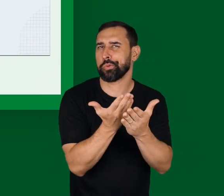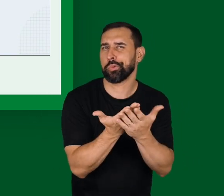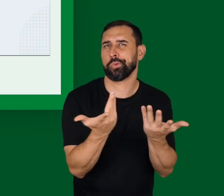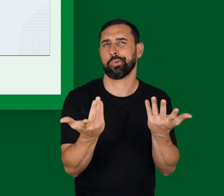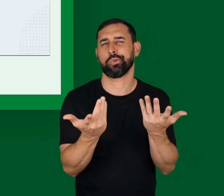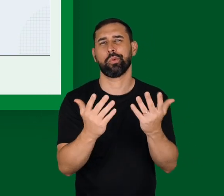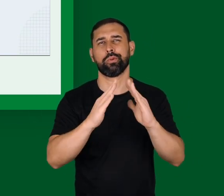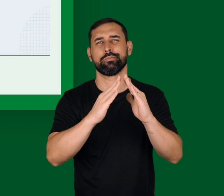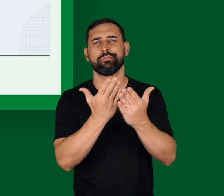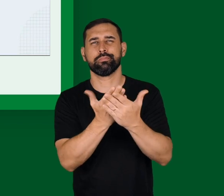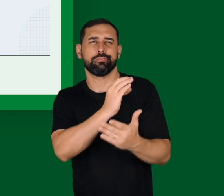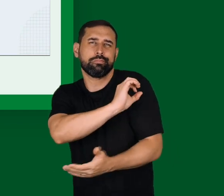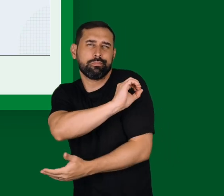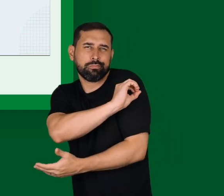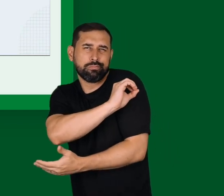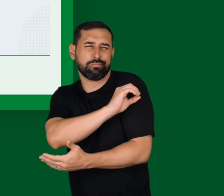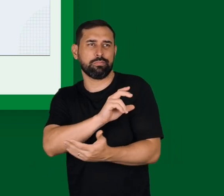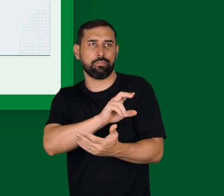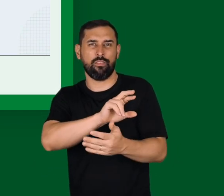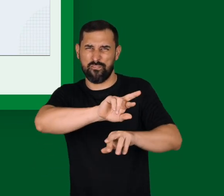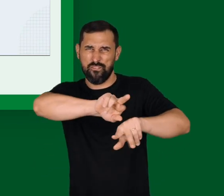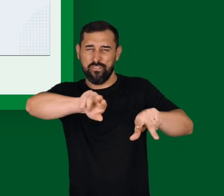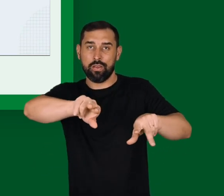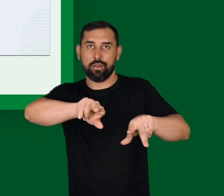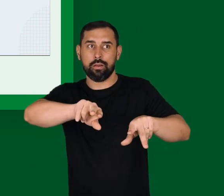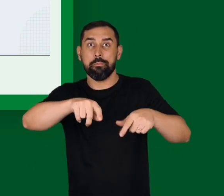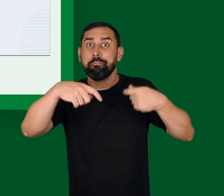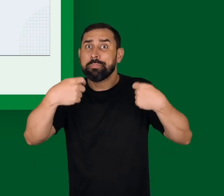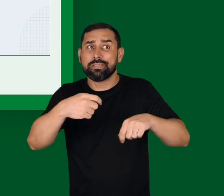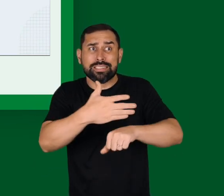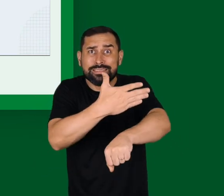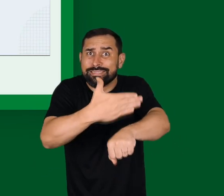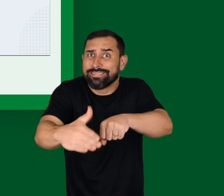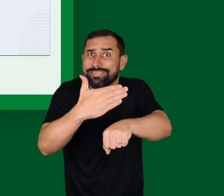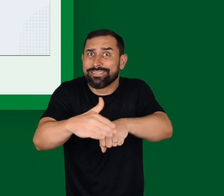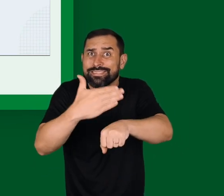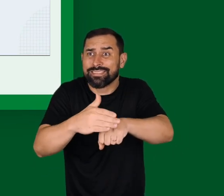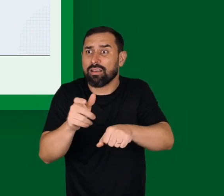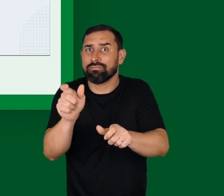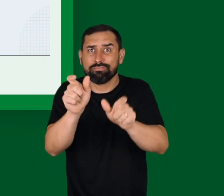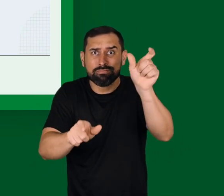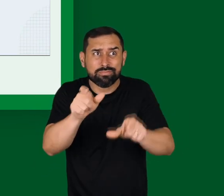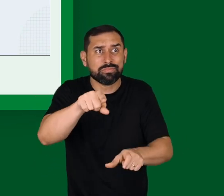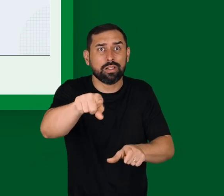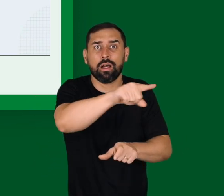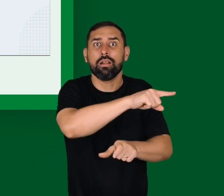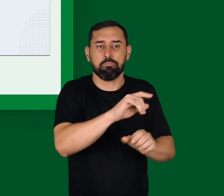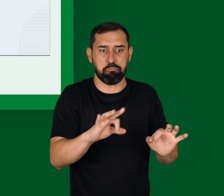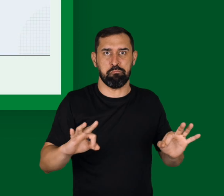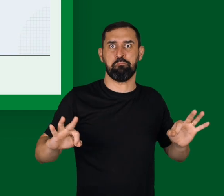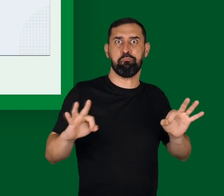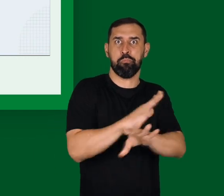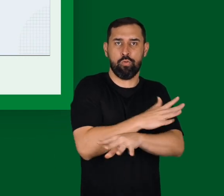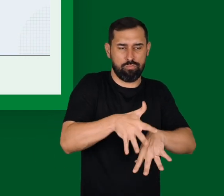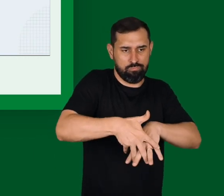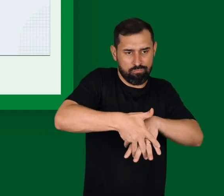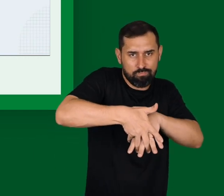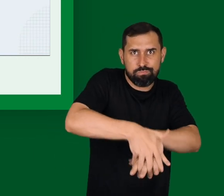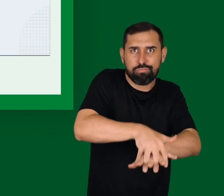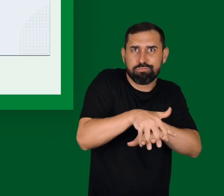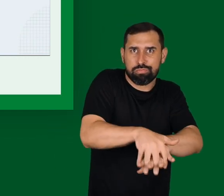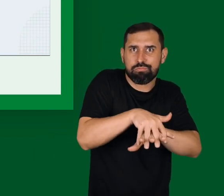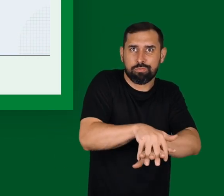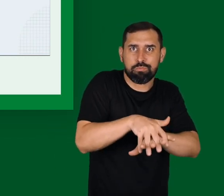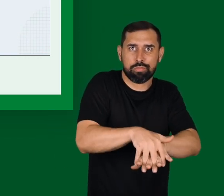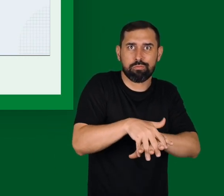muitas crianças, sejam escolas, creches, tenham pessoas preparadas para assistência à reanimação dessas crianças, que